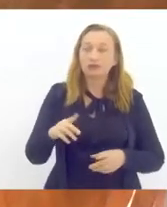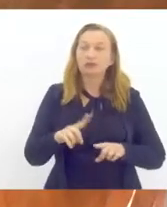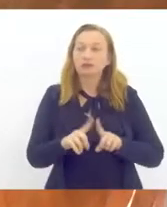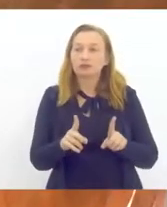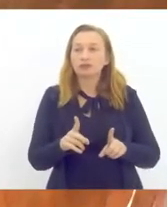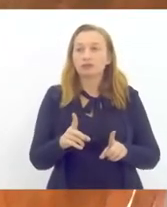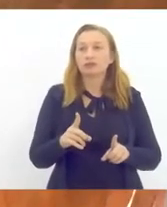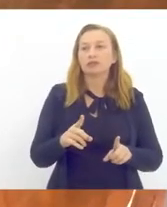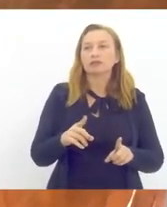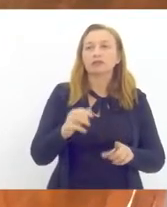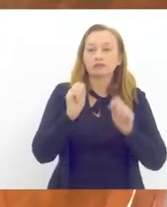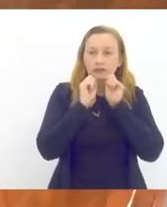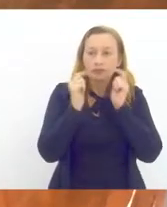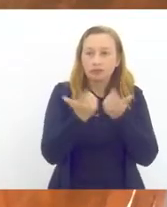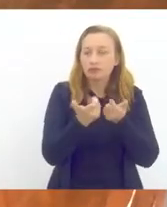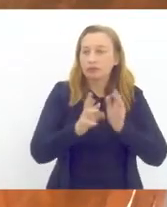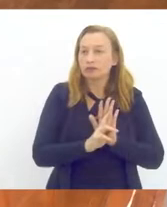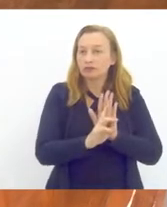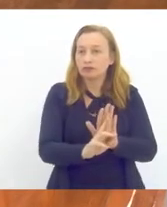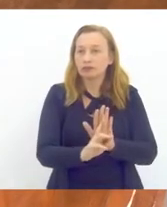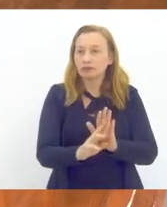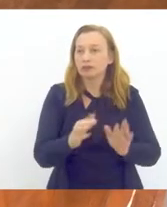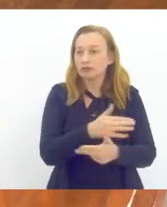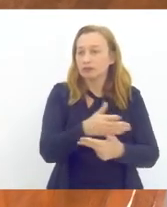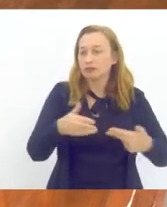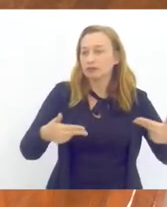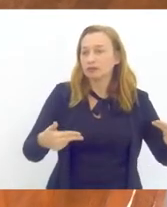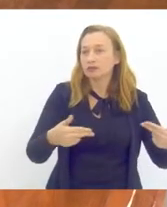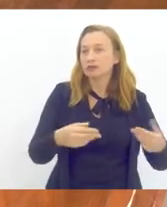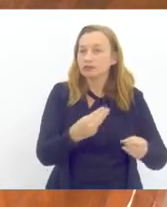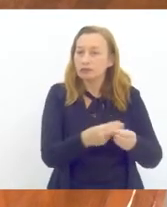tem uma representação de vários municípios, de